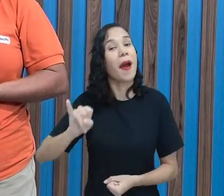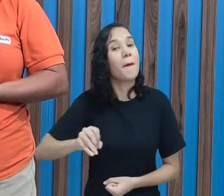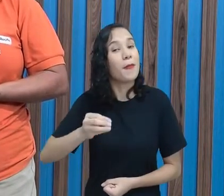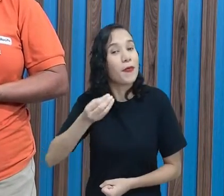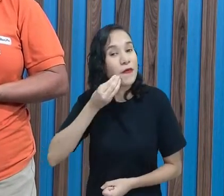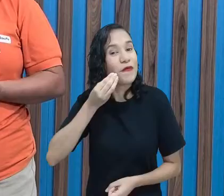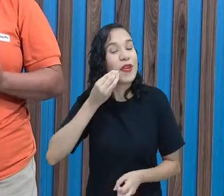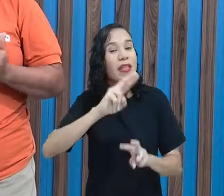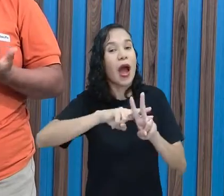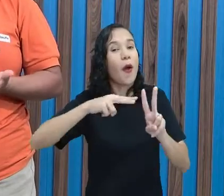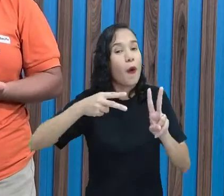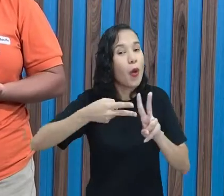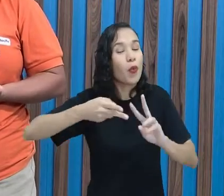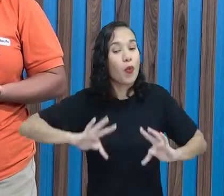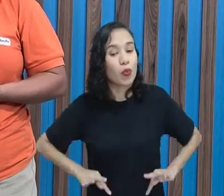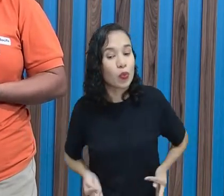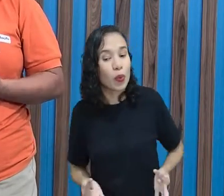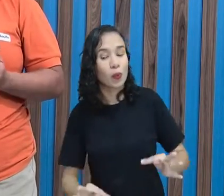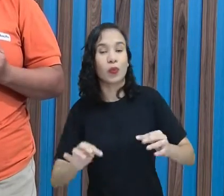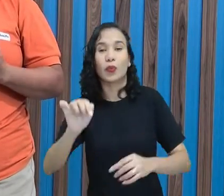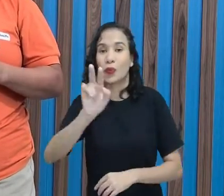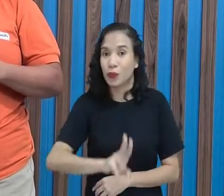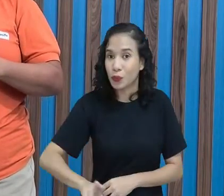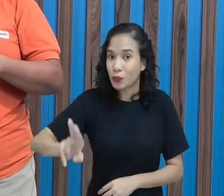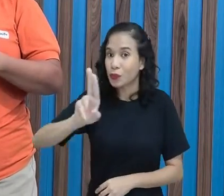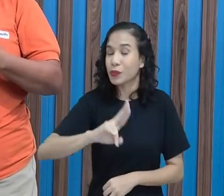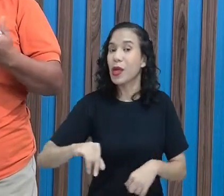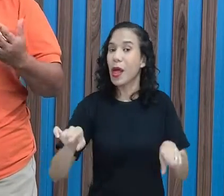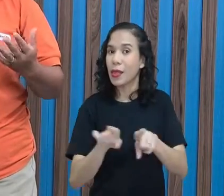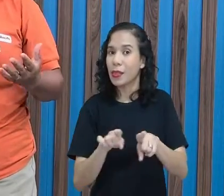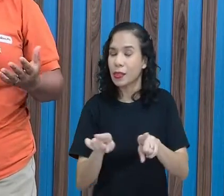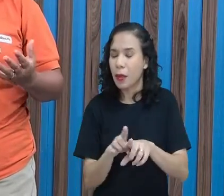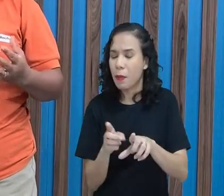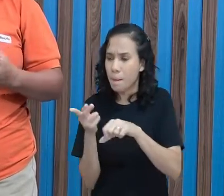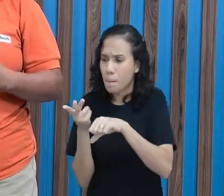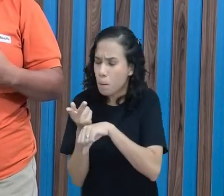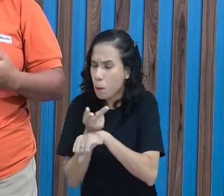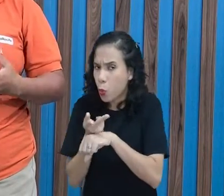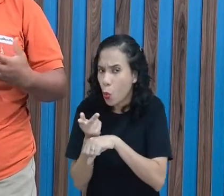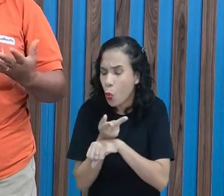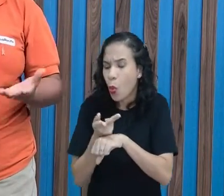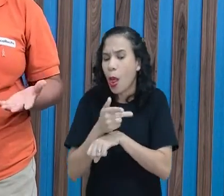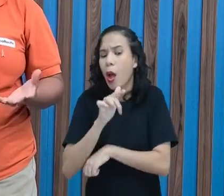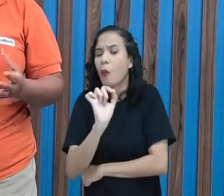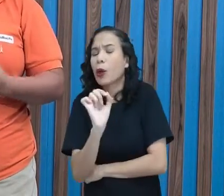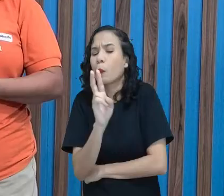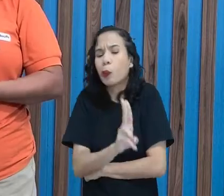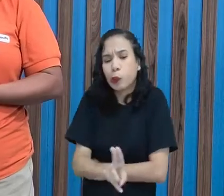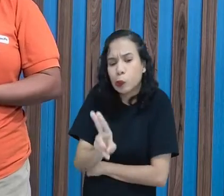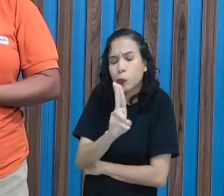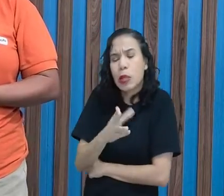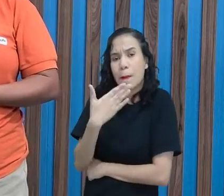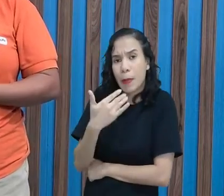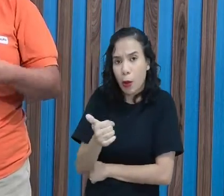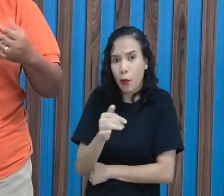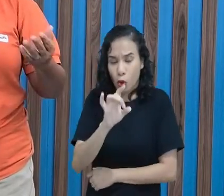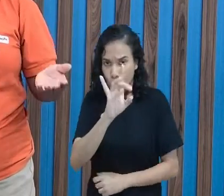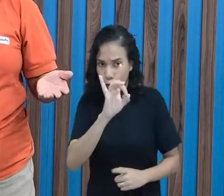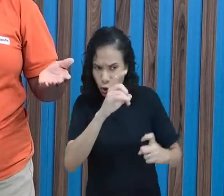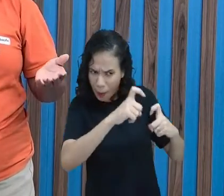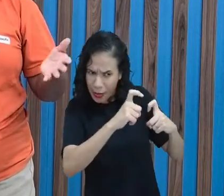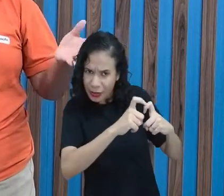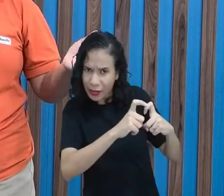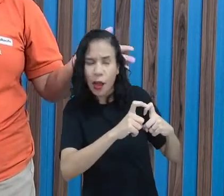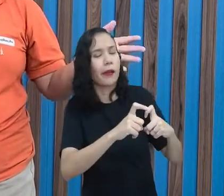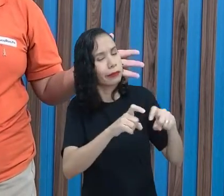esses recursos, vamos utilizá-los, vamos procurar, né, fazer uso deles. Não só na medicina,